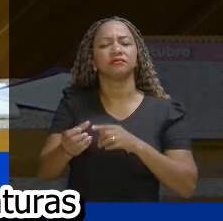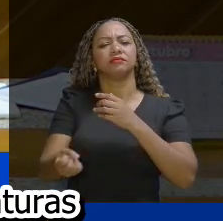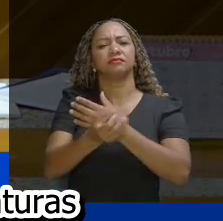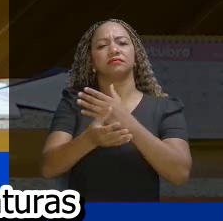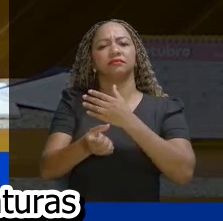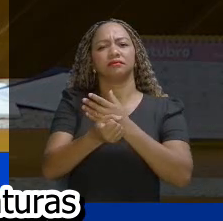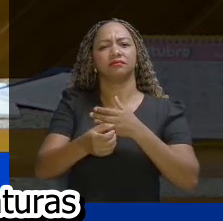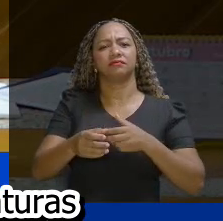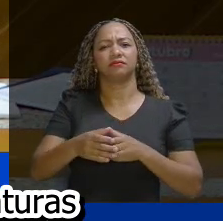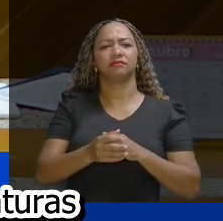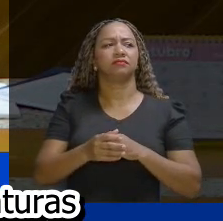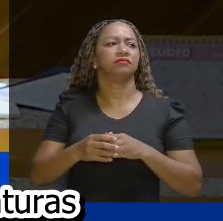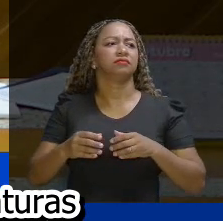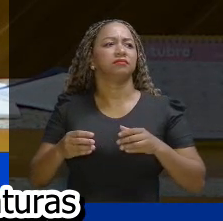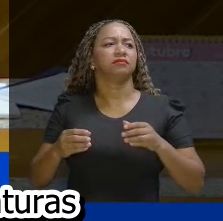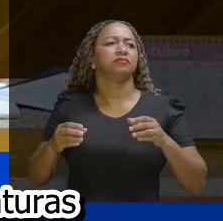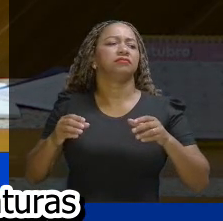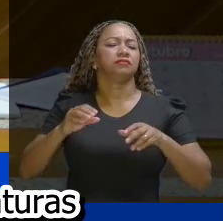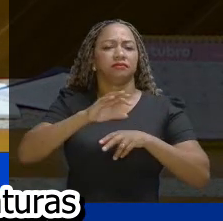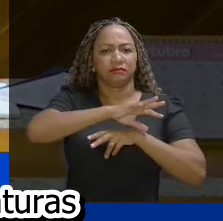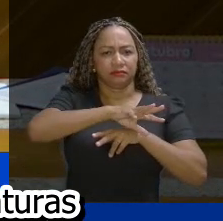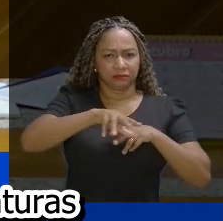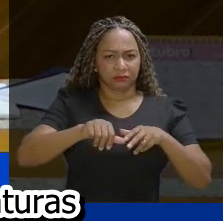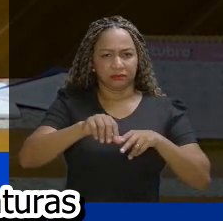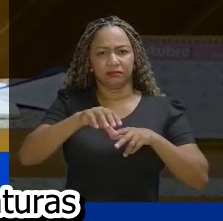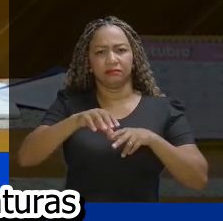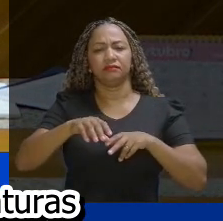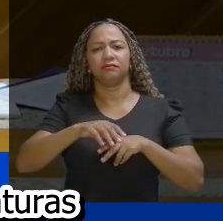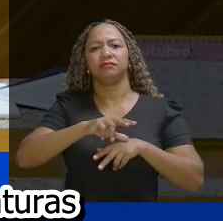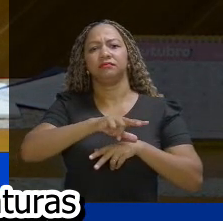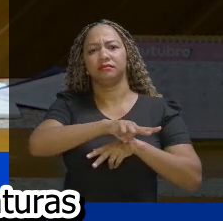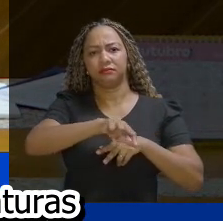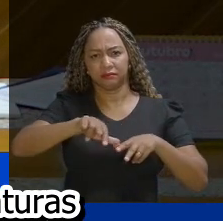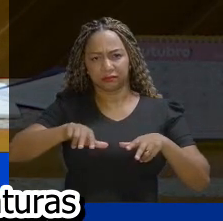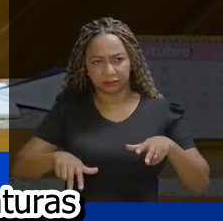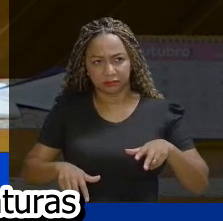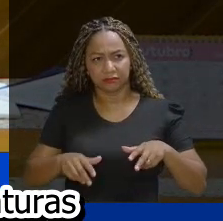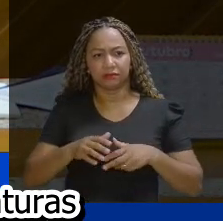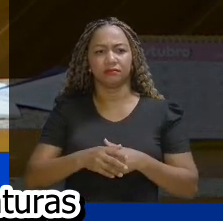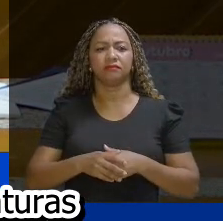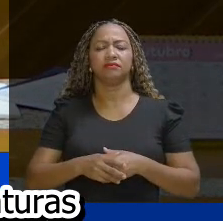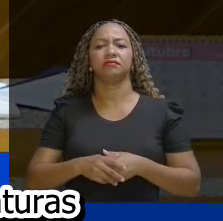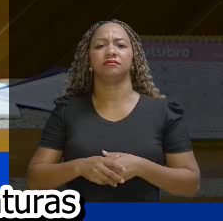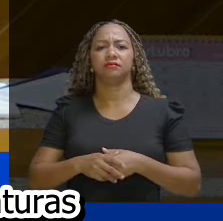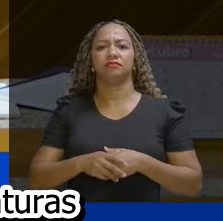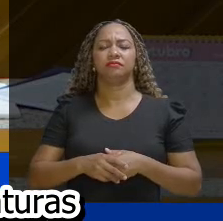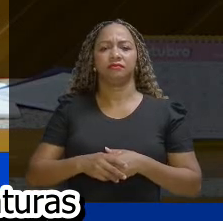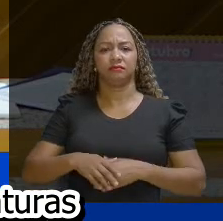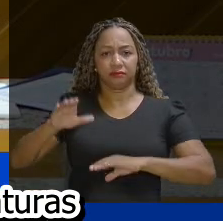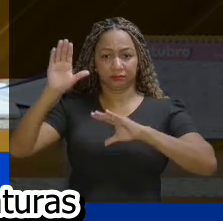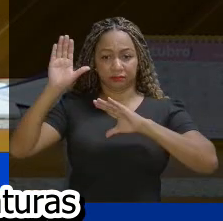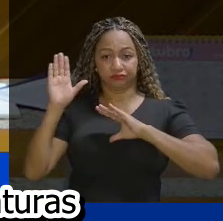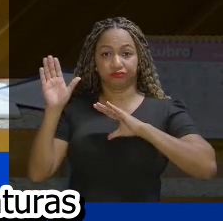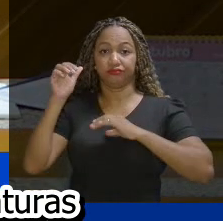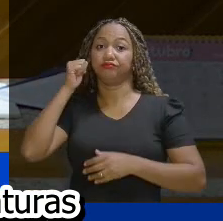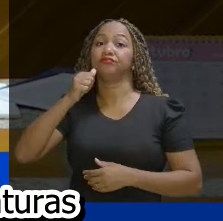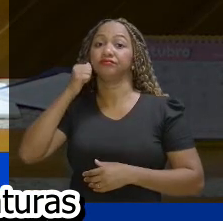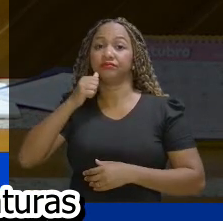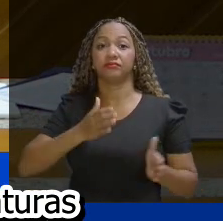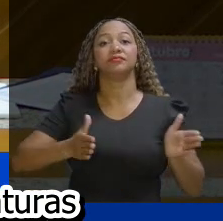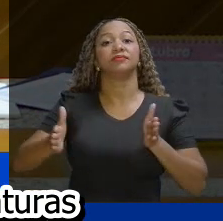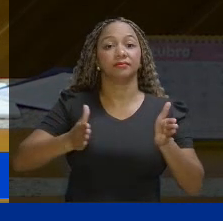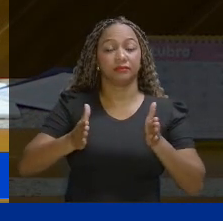de gênero ocorreu pela ausência de substituição das candidaturas femininas, já que havia prazo para